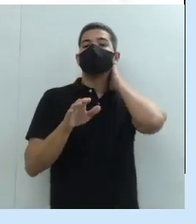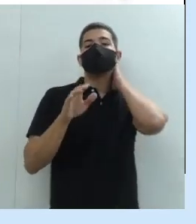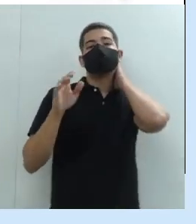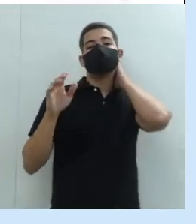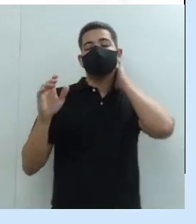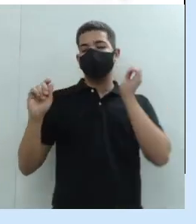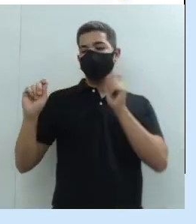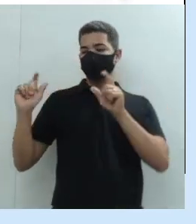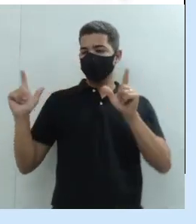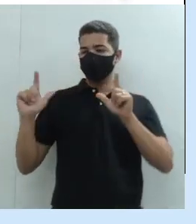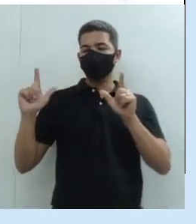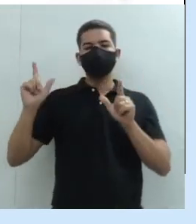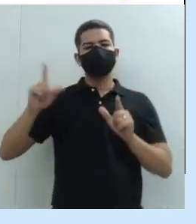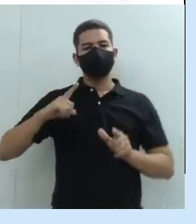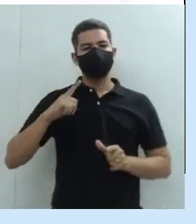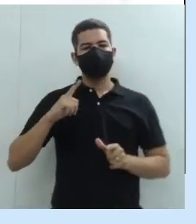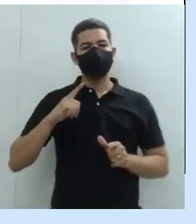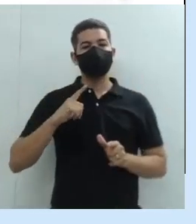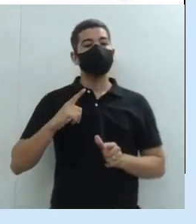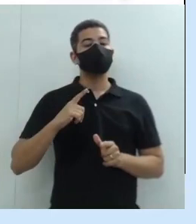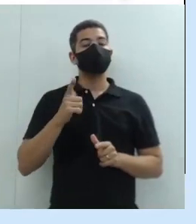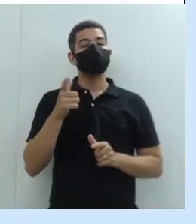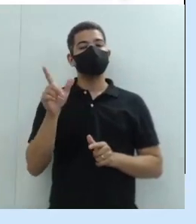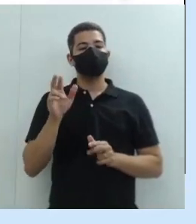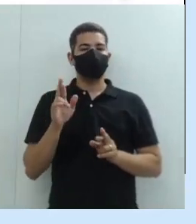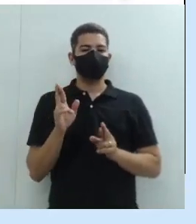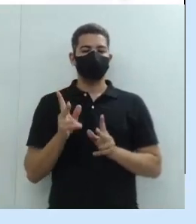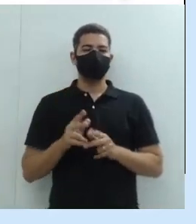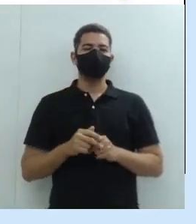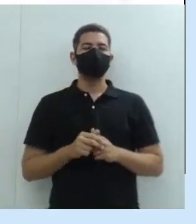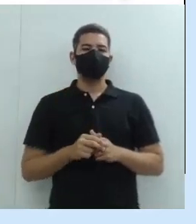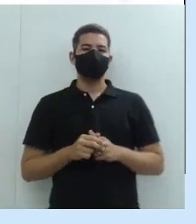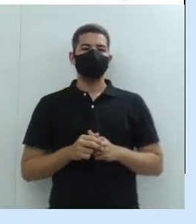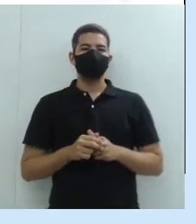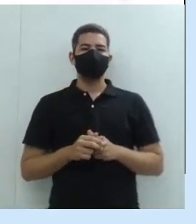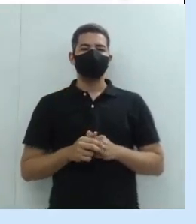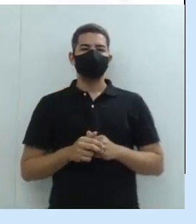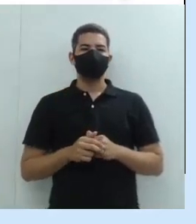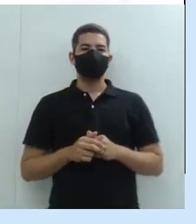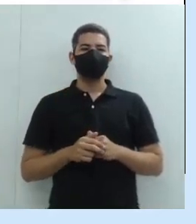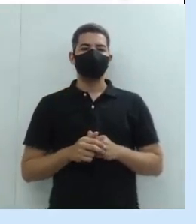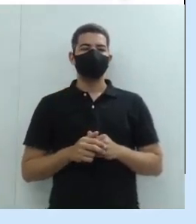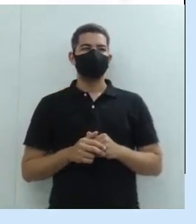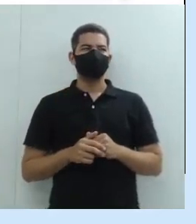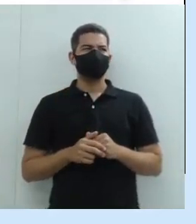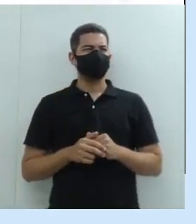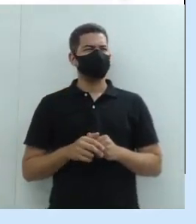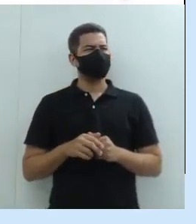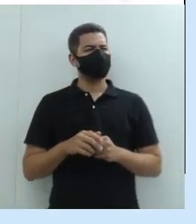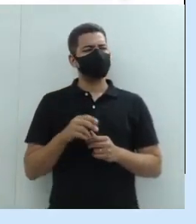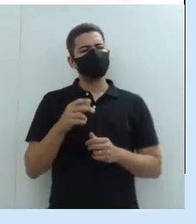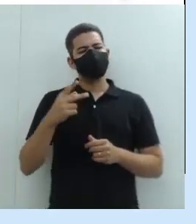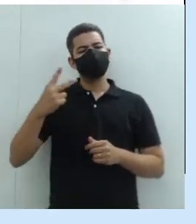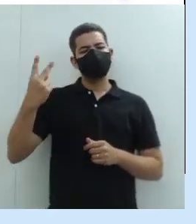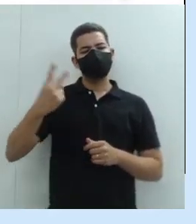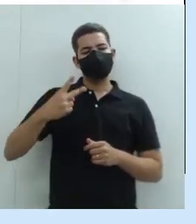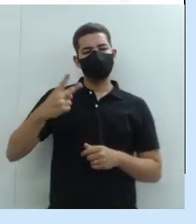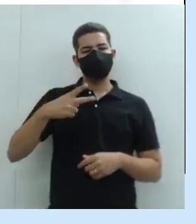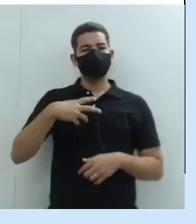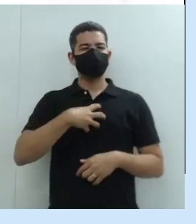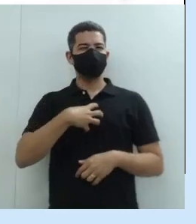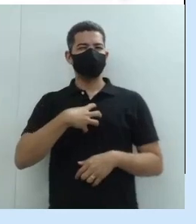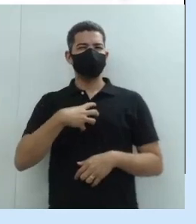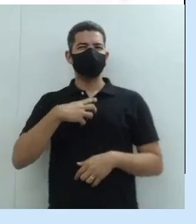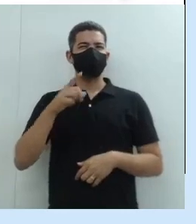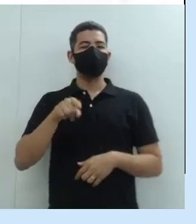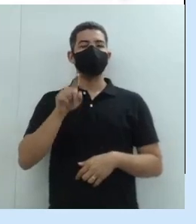ela dizia outra coisa, o objetivo da placa era outro. Este duplo sentido nós